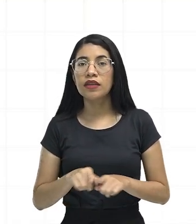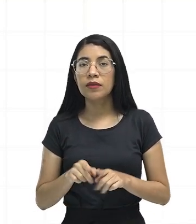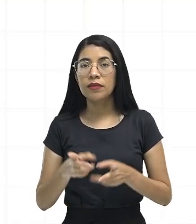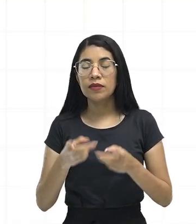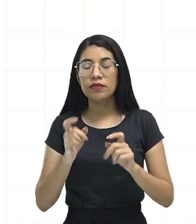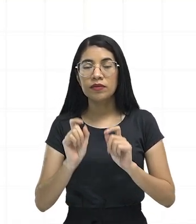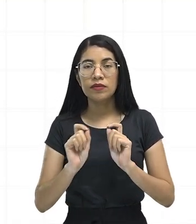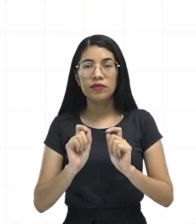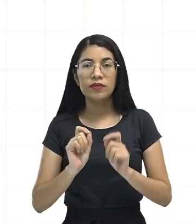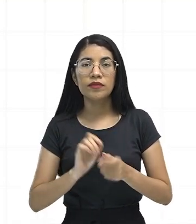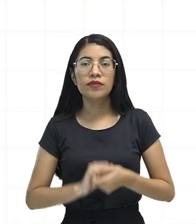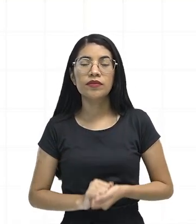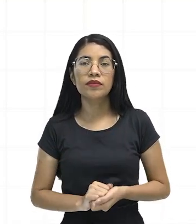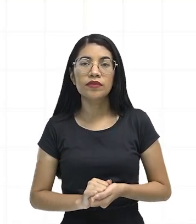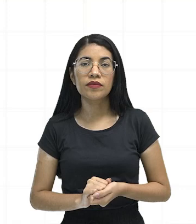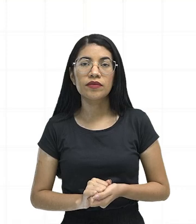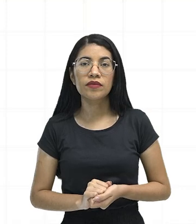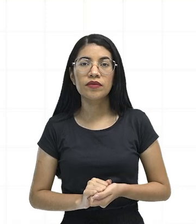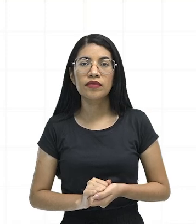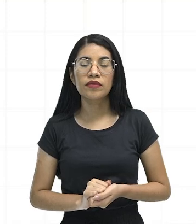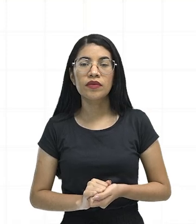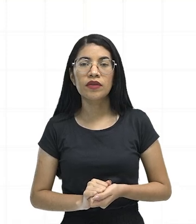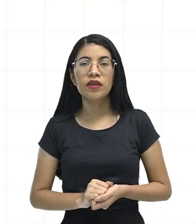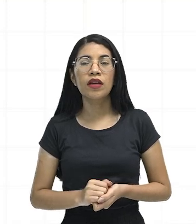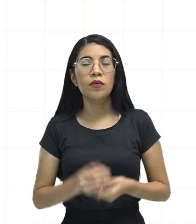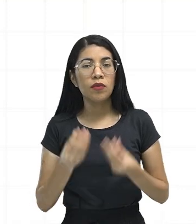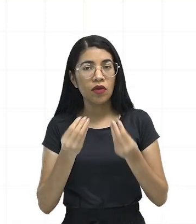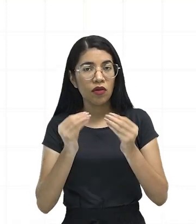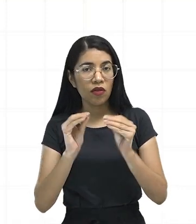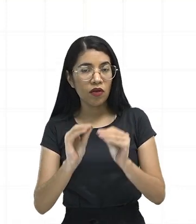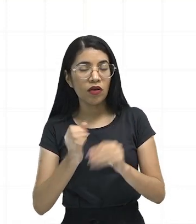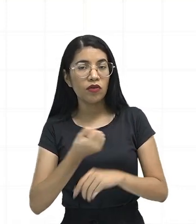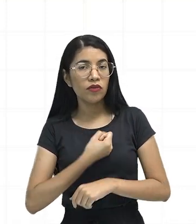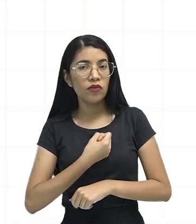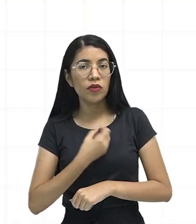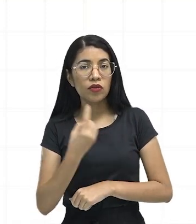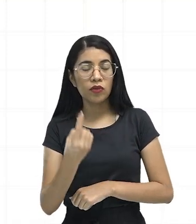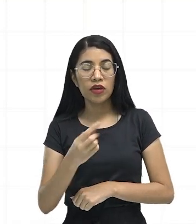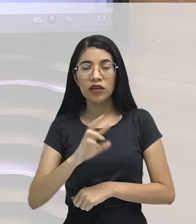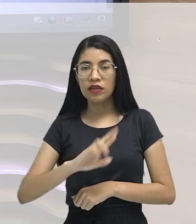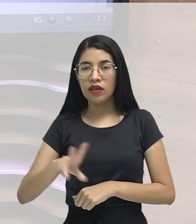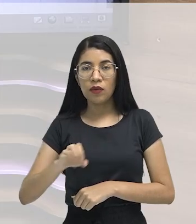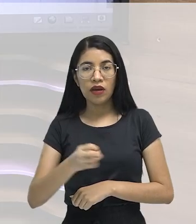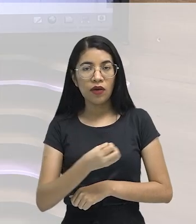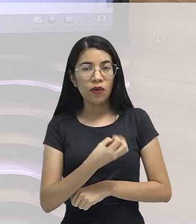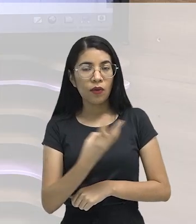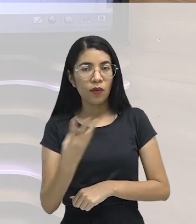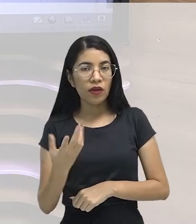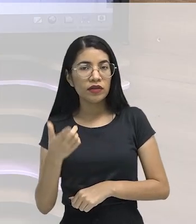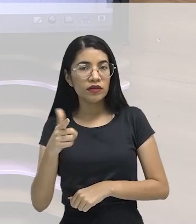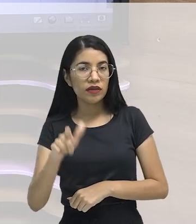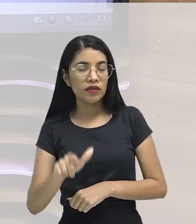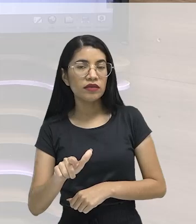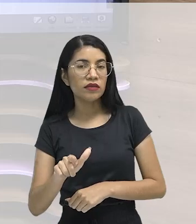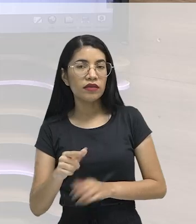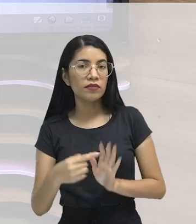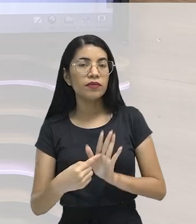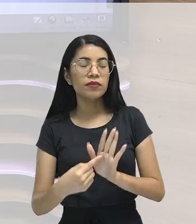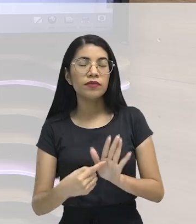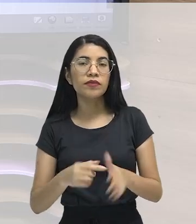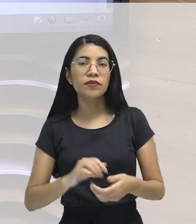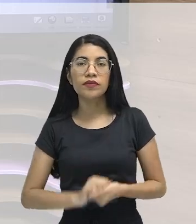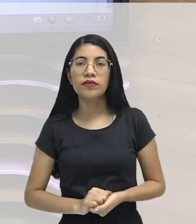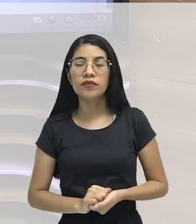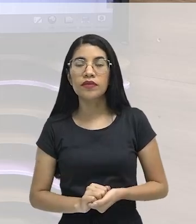vou escrever aqui o elemento em si, tá? Que é o número 1, e não a quantidade de vezes que ele apareceu. Como ele